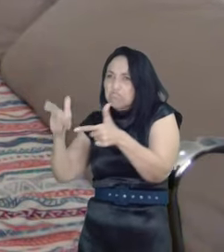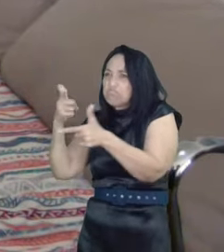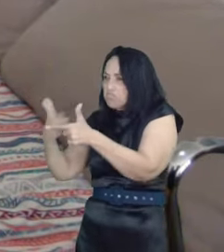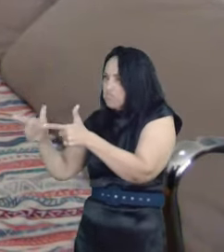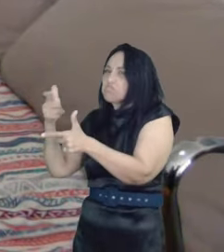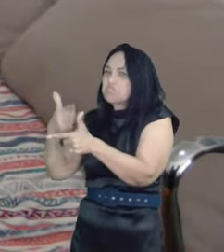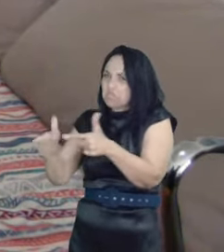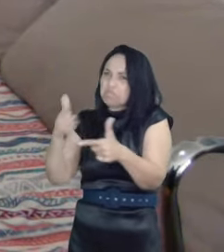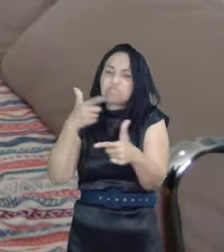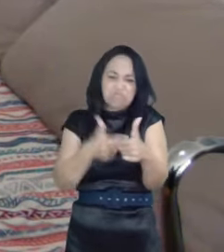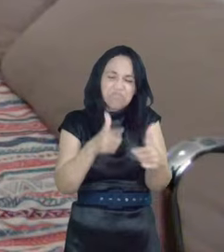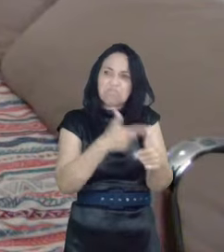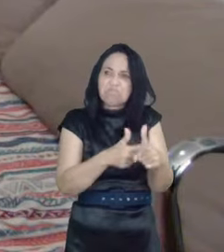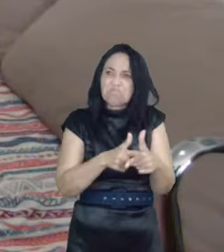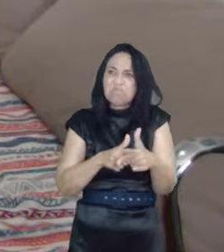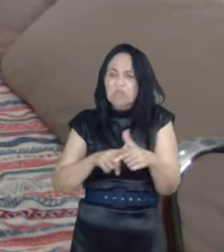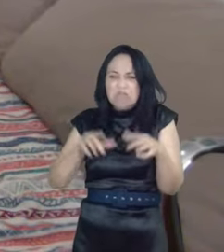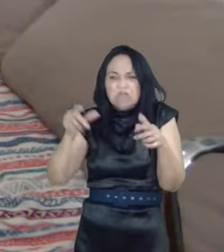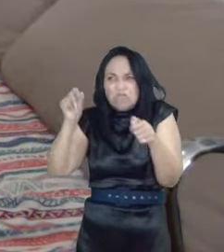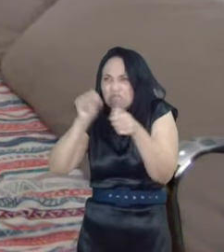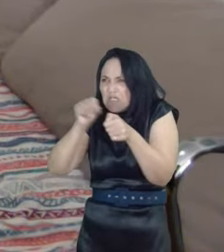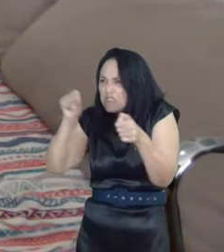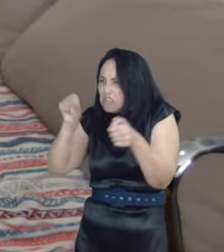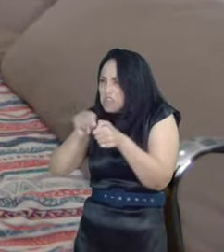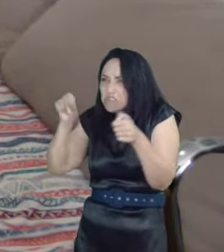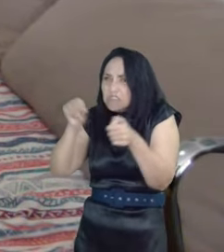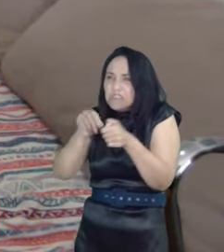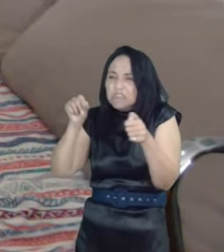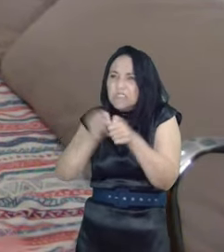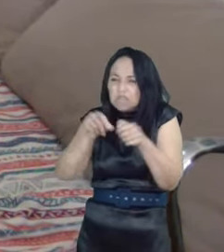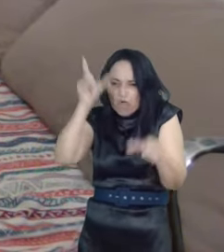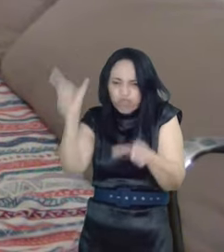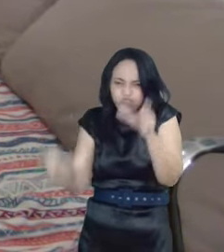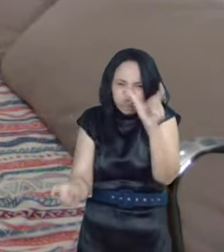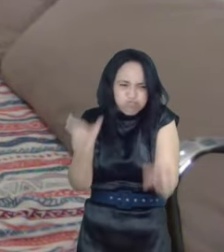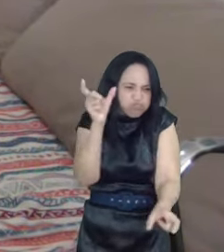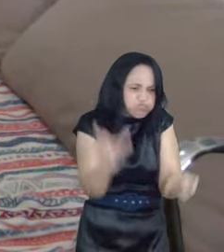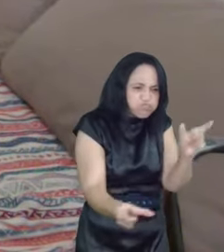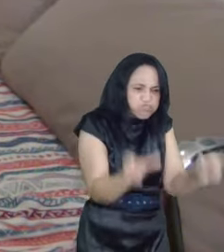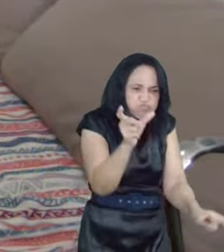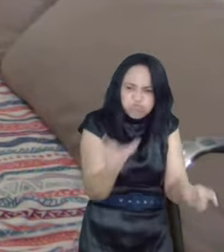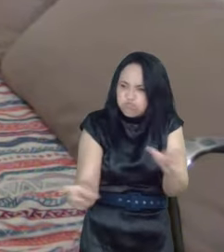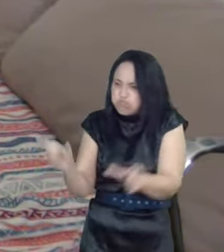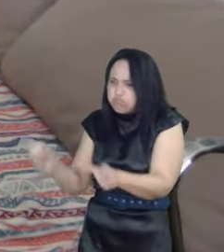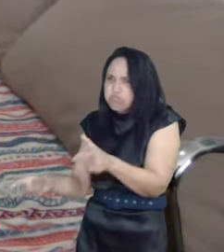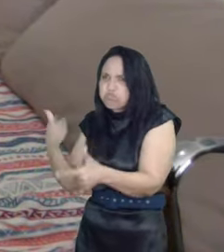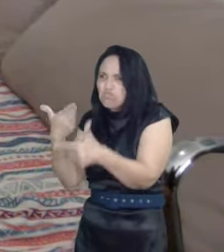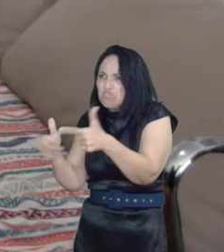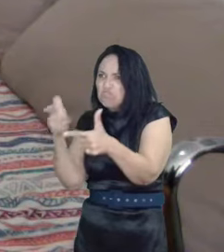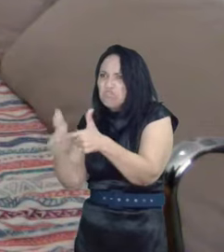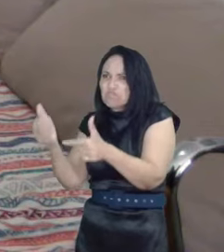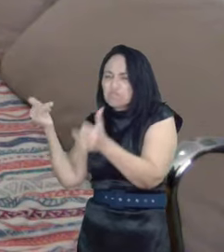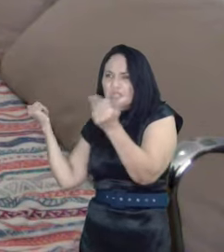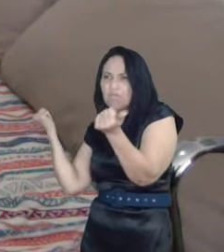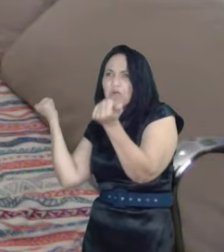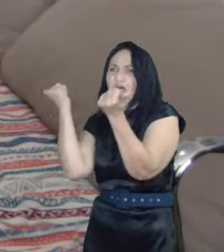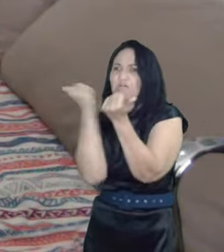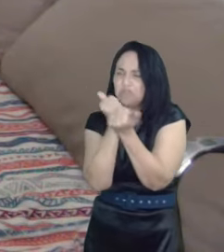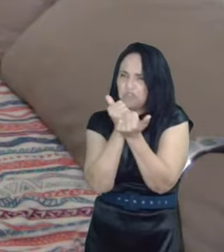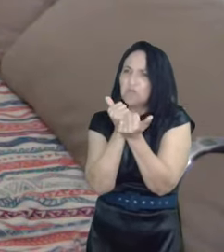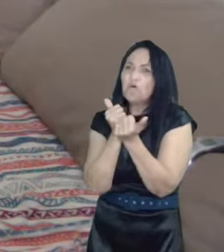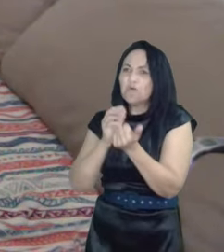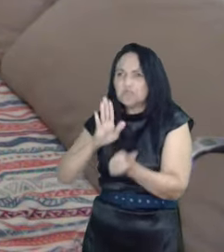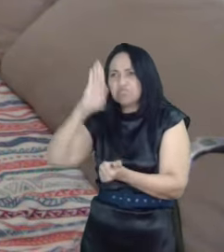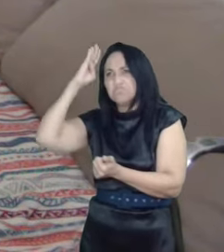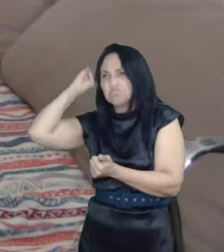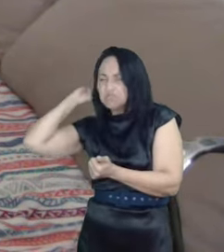intolerância, vai produzindo uma legião de fanáticos, como a gente tem visto aqui com os apoiadores de Bolsonaro nos últimos anos, como essa